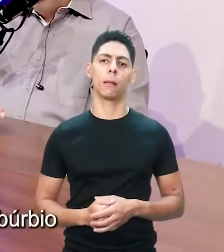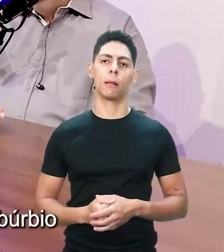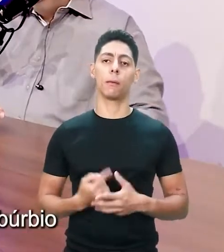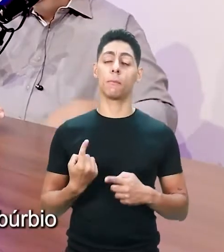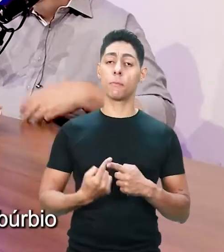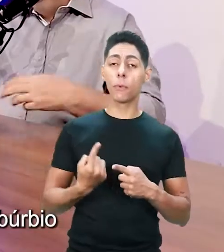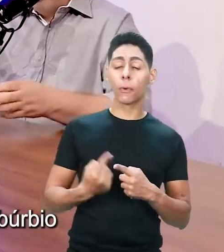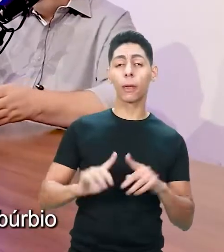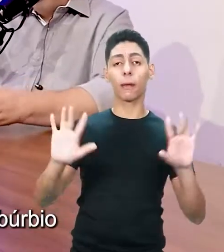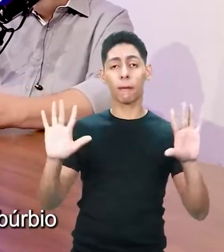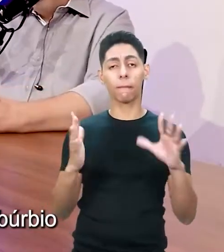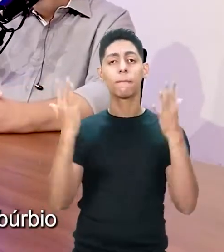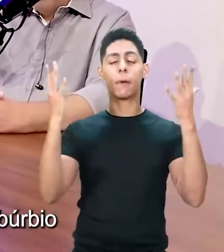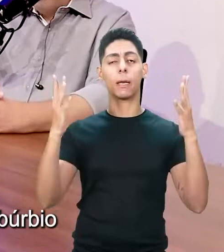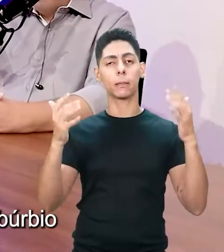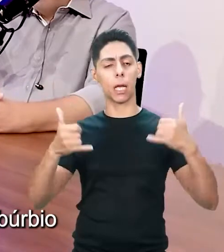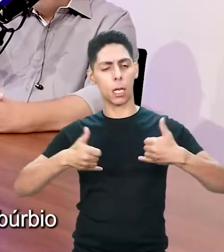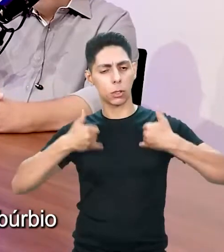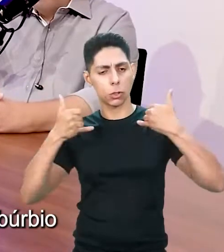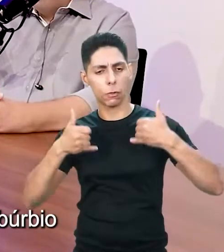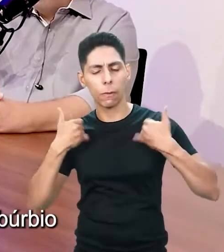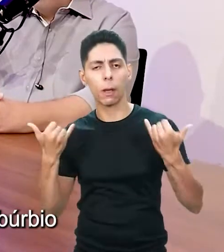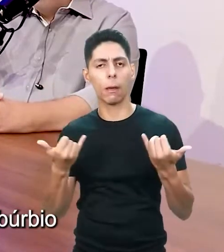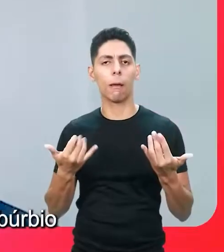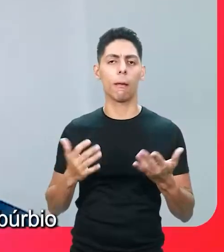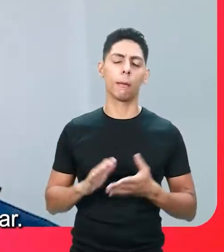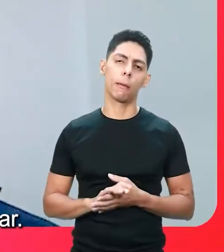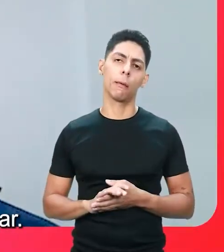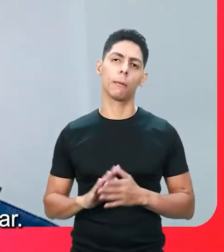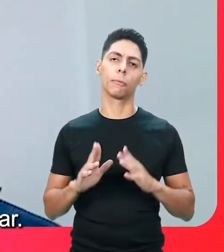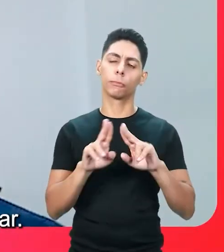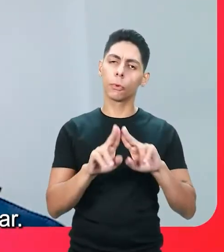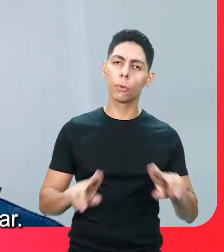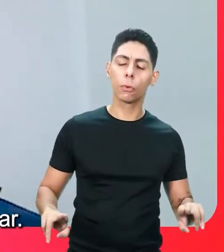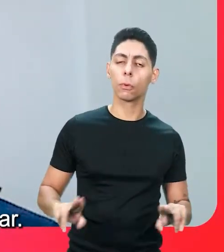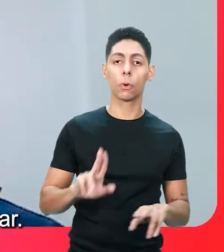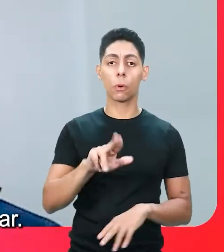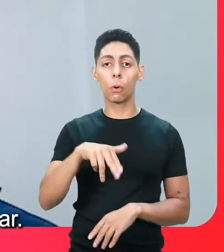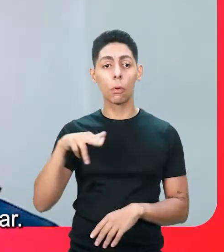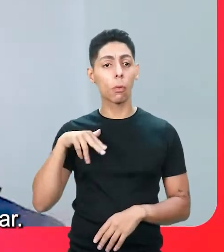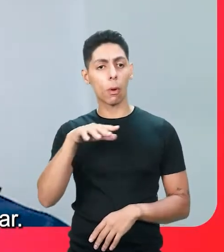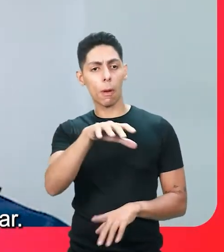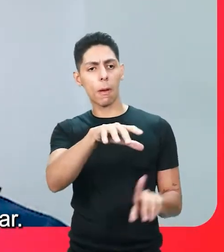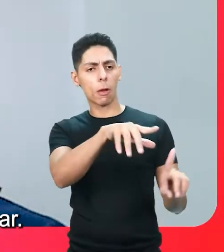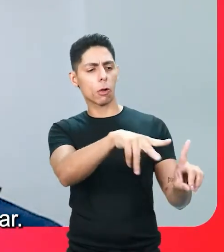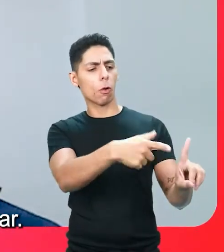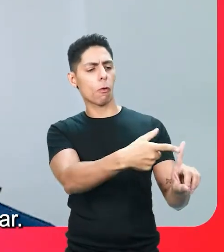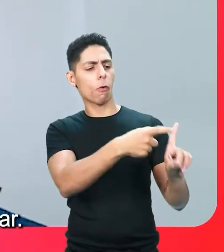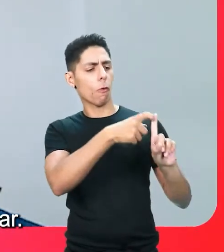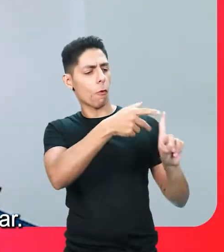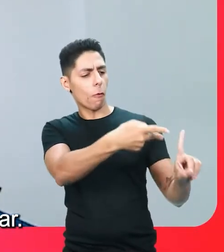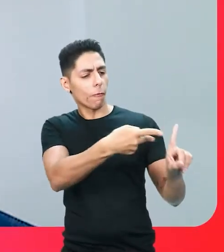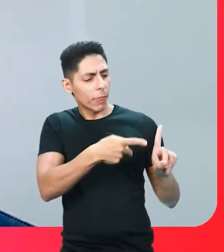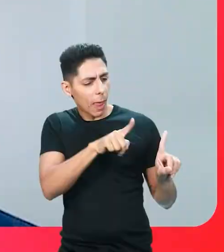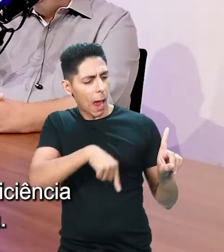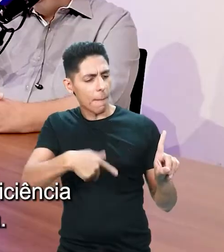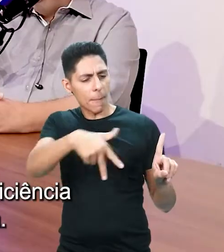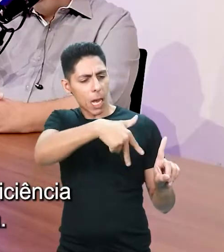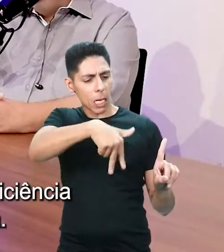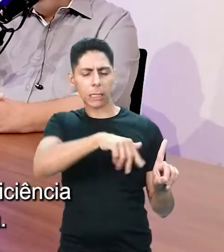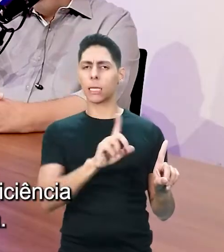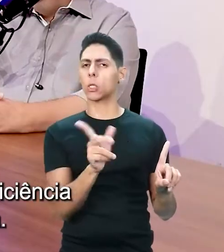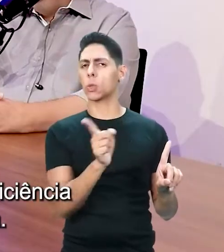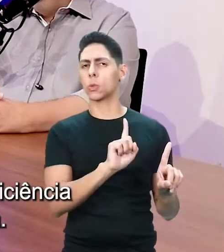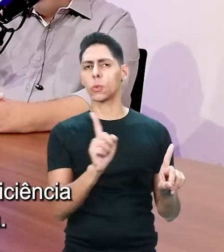festas de aniversário ou nos bailes do subúrbio, eu nunca tirava uma moça para dançar, nunca convidava uma moça para dançar. Porque